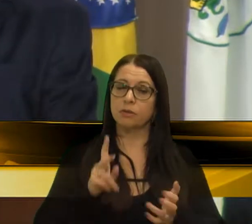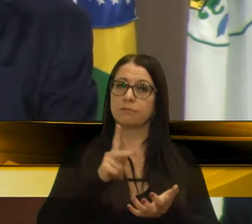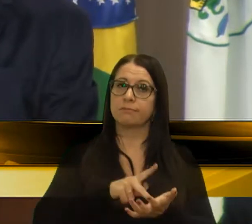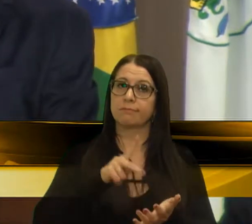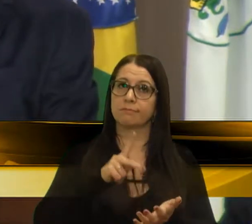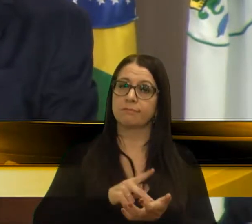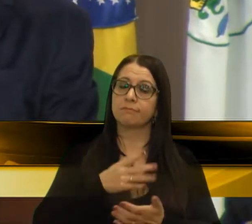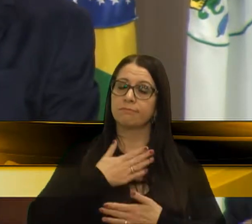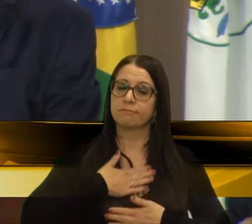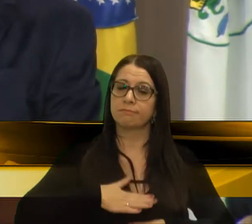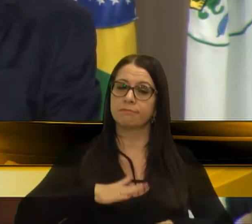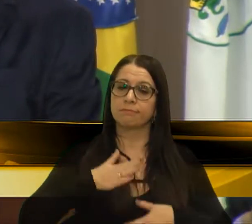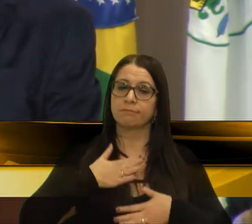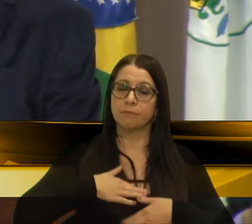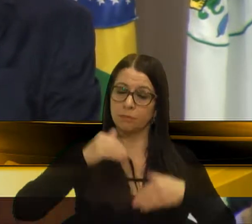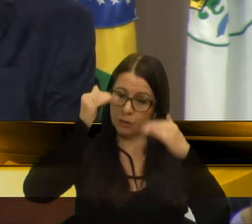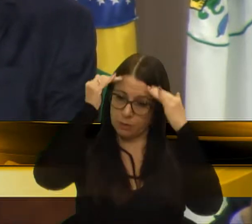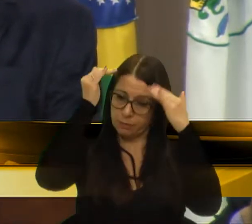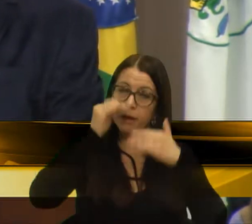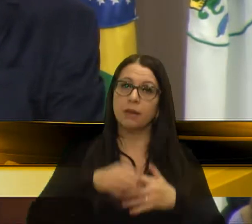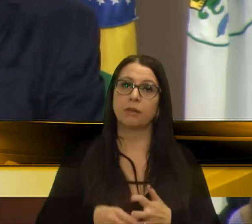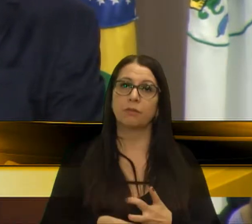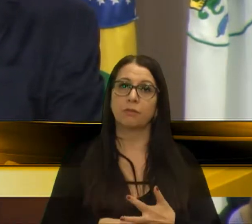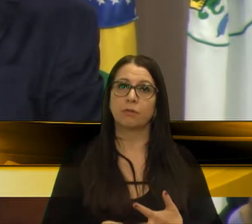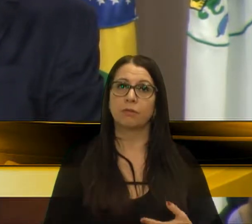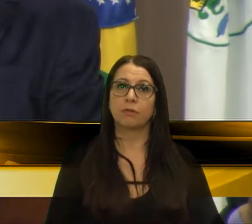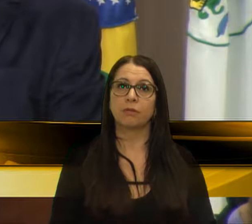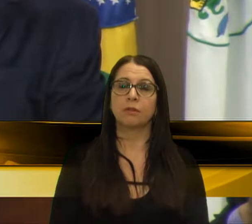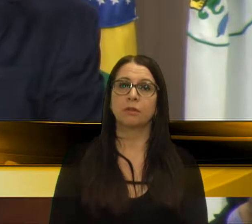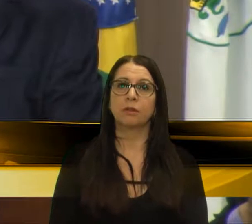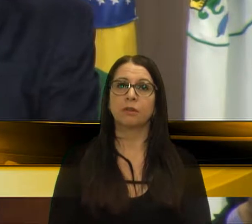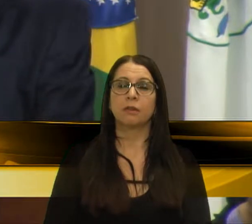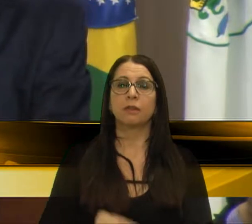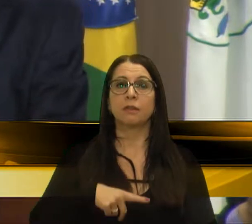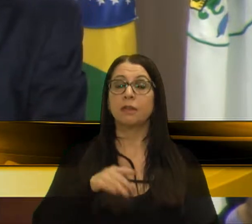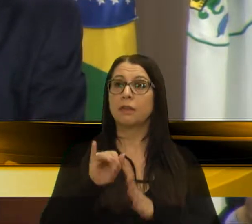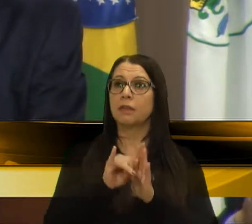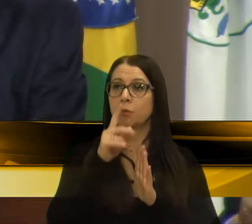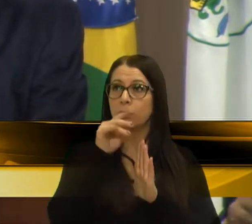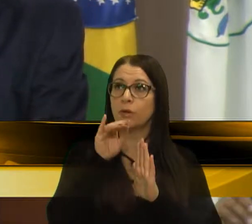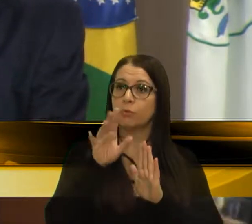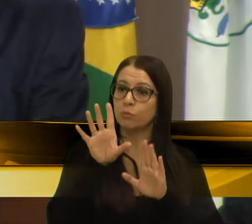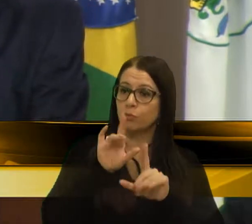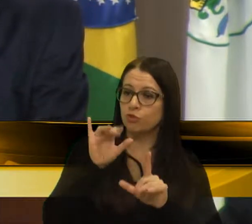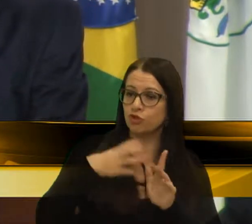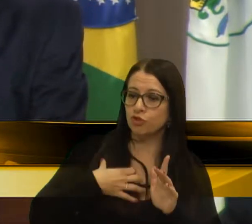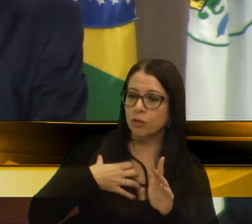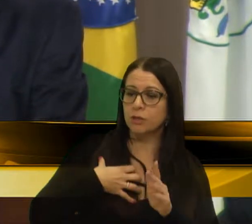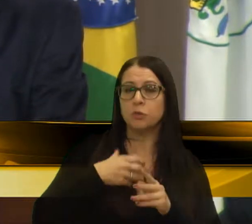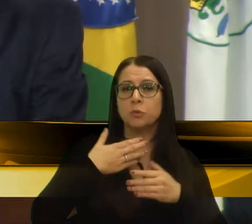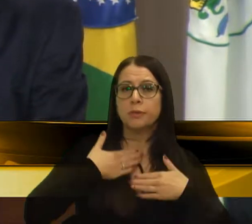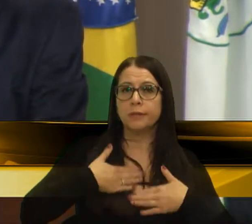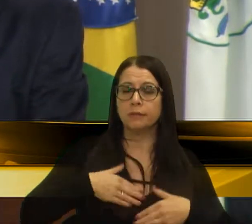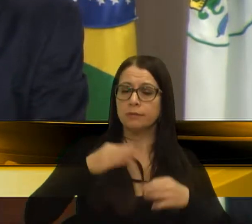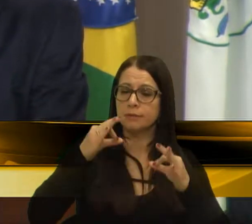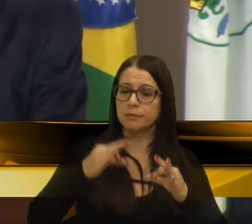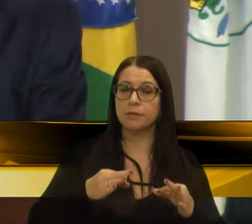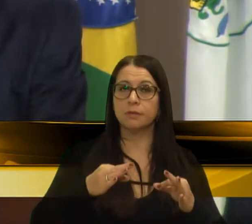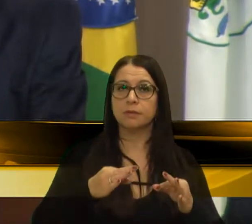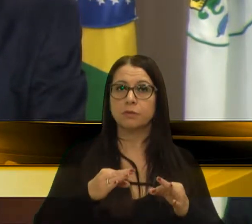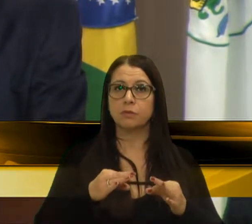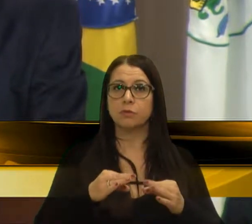pela tranquilidade, pelo respeito, lhe garantem uma imagem íntegra e de presteza à atenção,